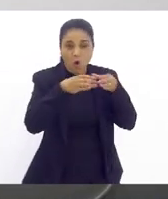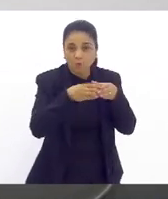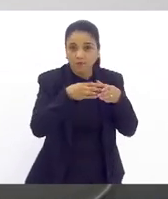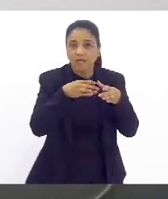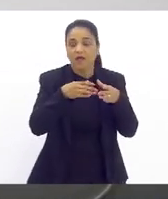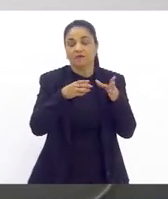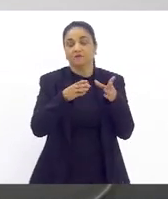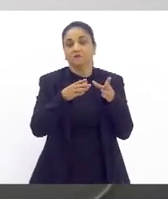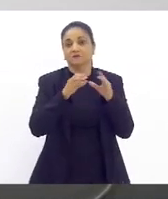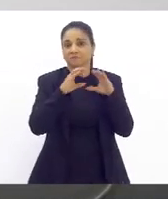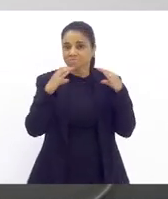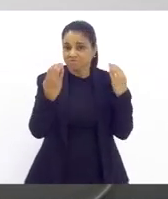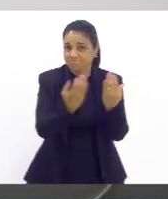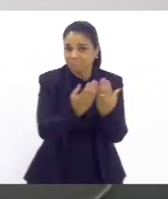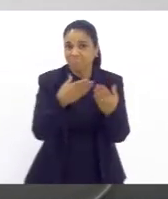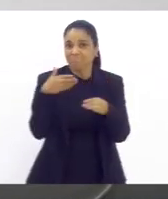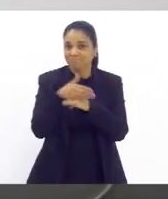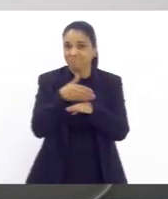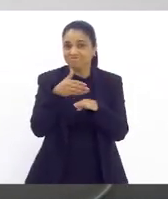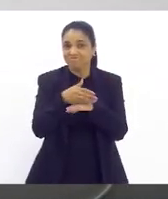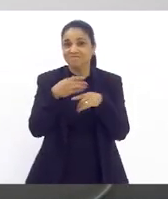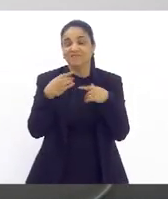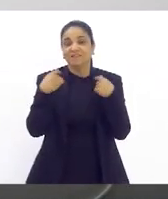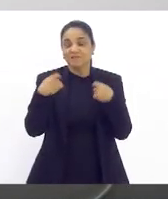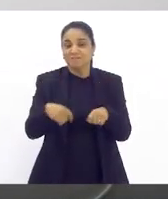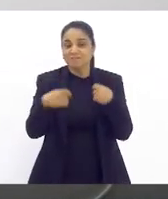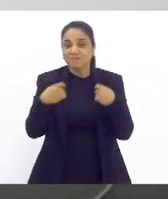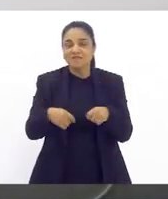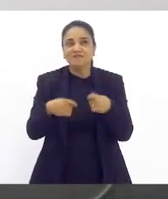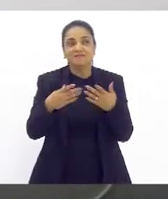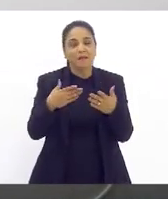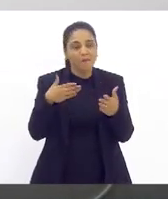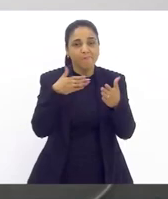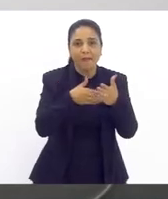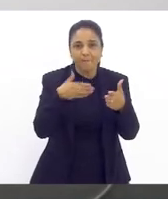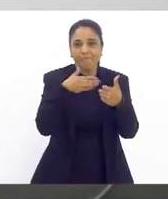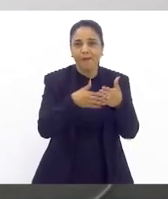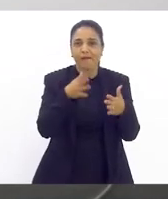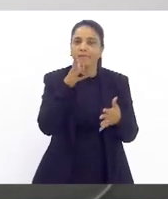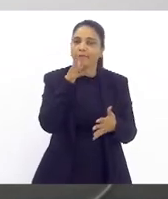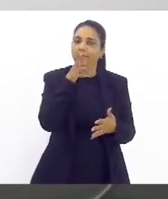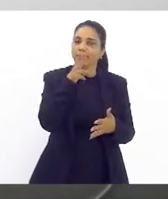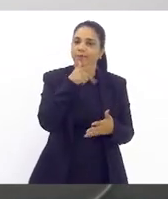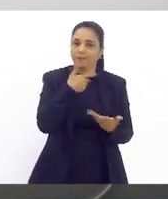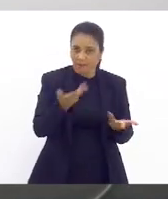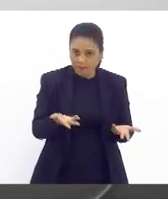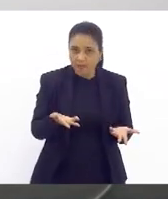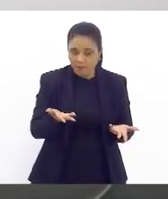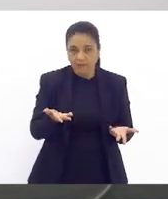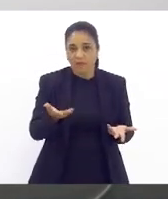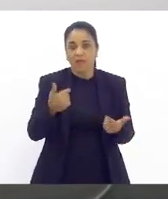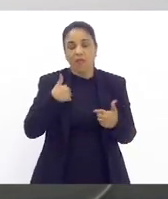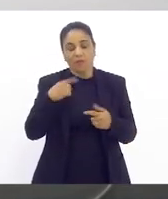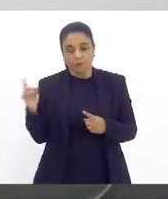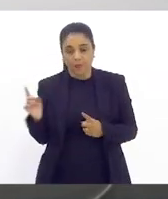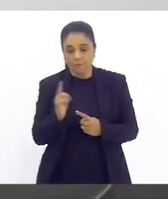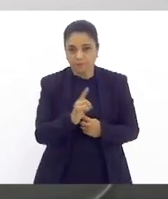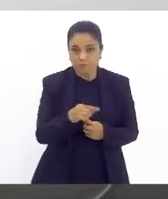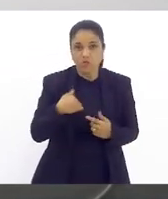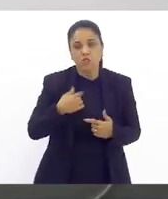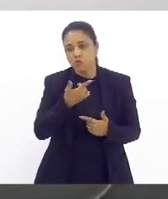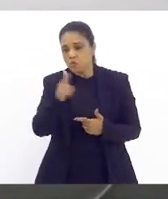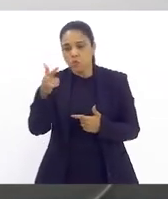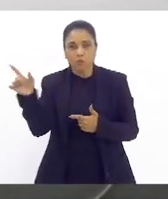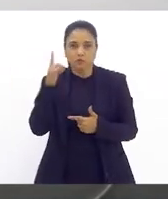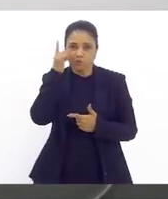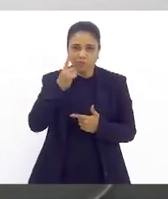e aqui a gente precisa tem morosidade e a gente está aqui no caso eu me coloco aqui assim como vários outros deputados deputados